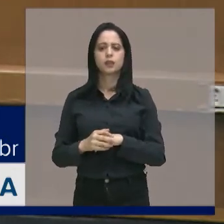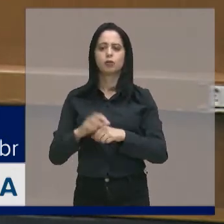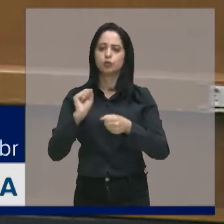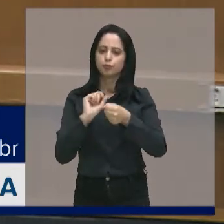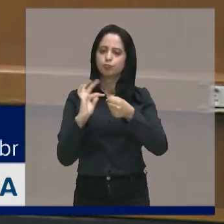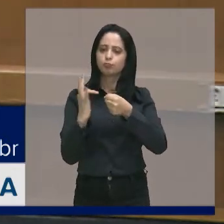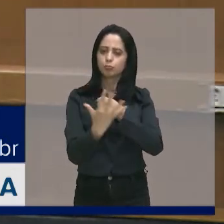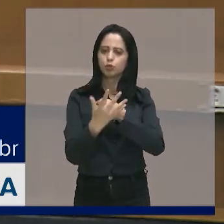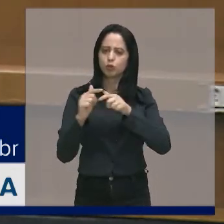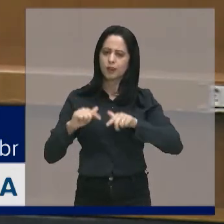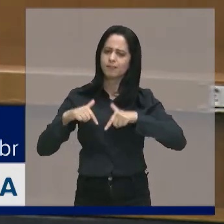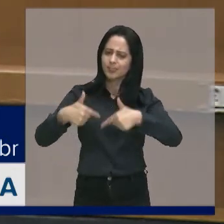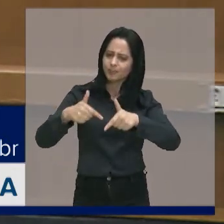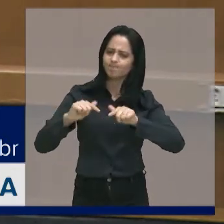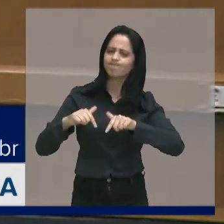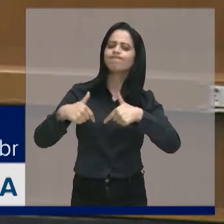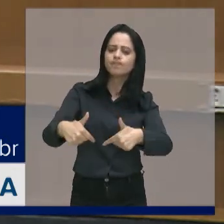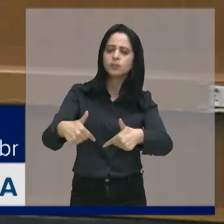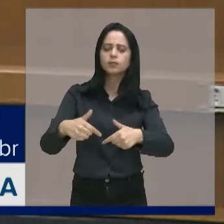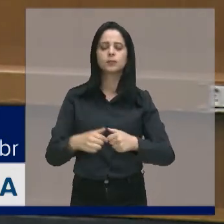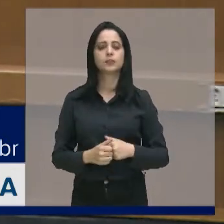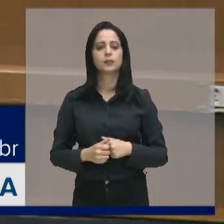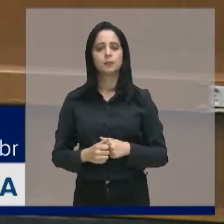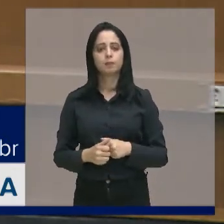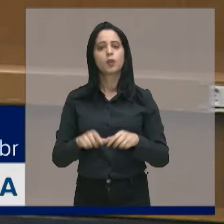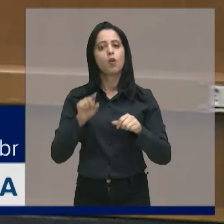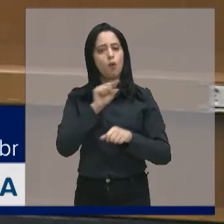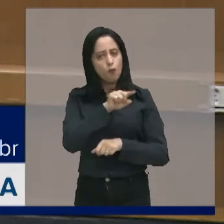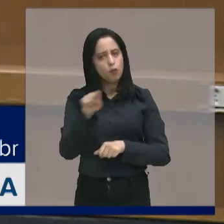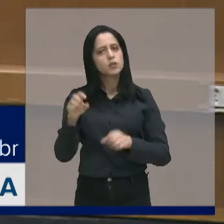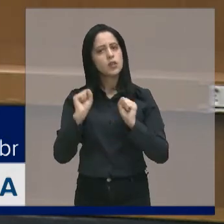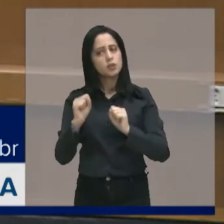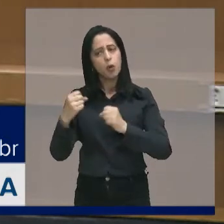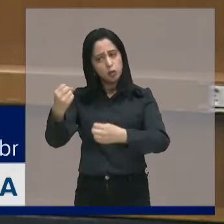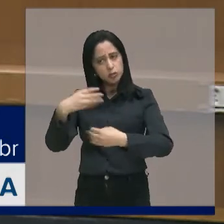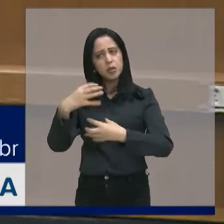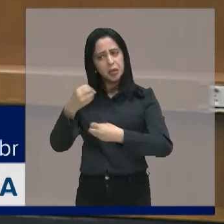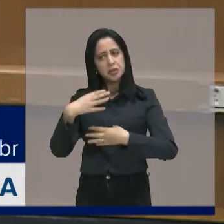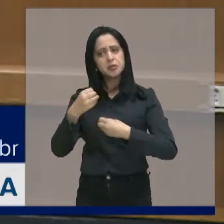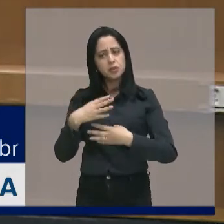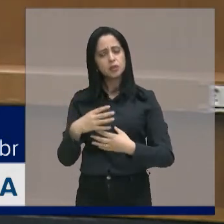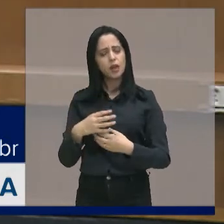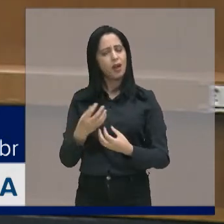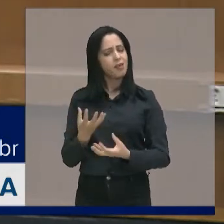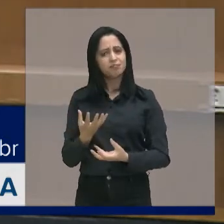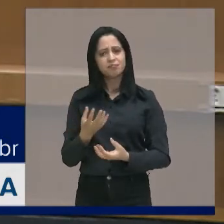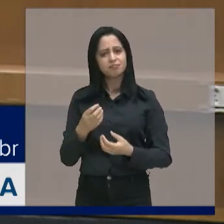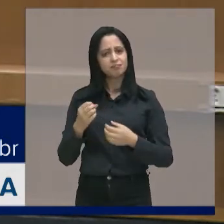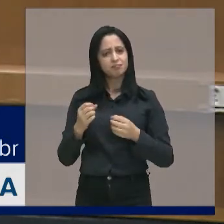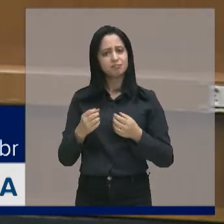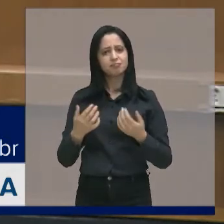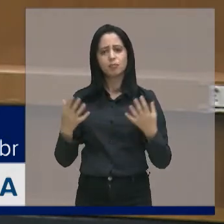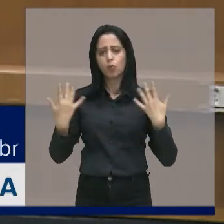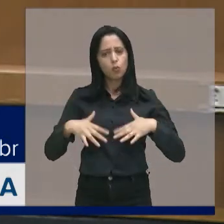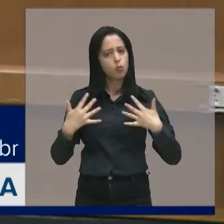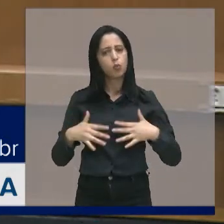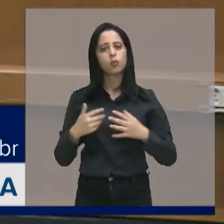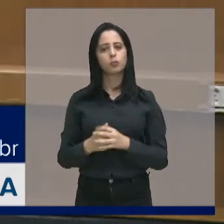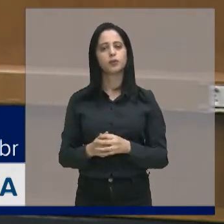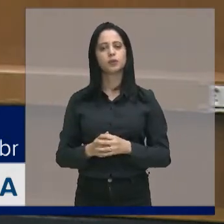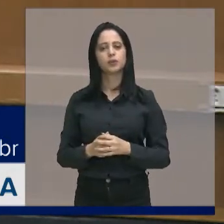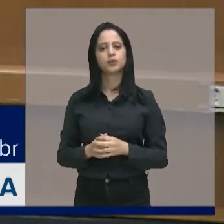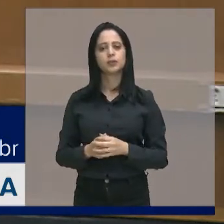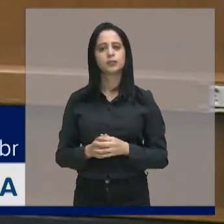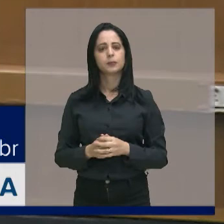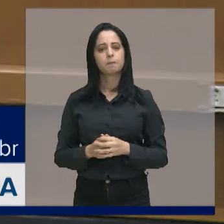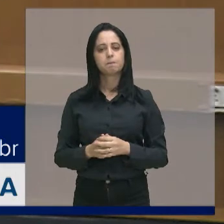pandemia, vocês podem nos falar muito e nos ensinar muito, né? A pandemia ensinou todos mesmo, e vocês de